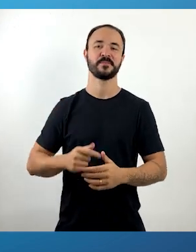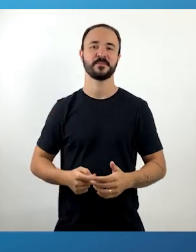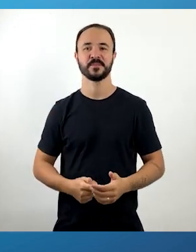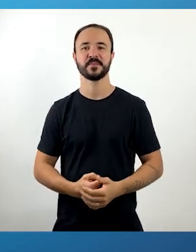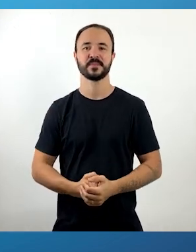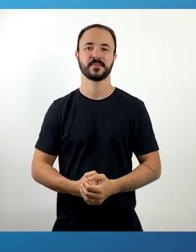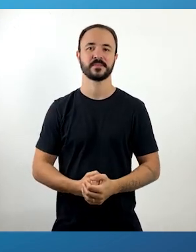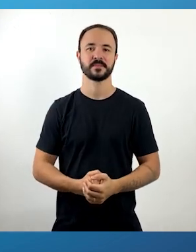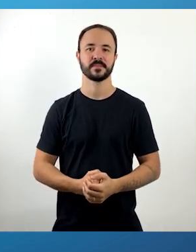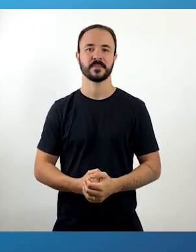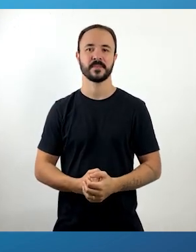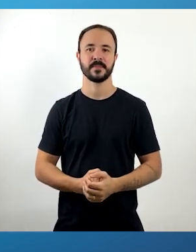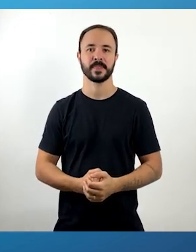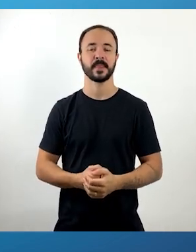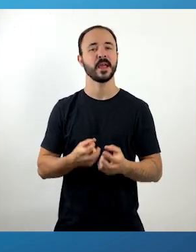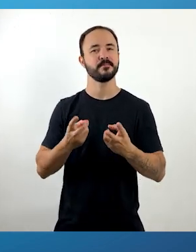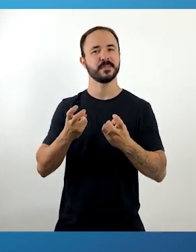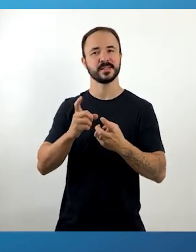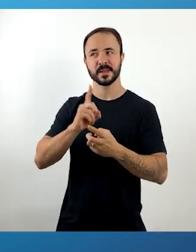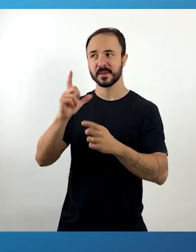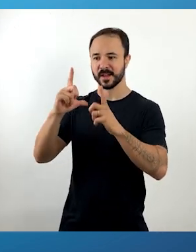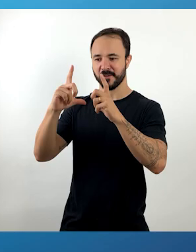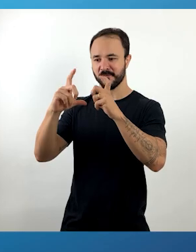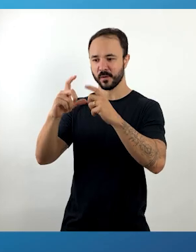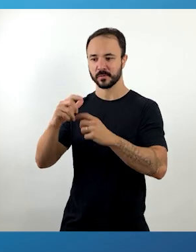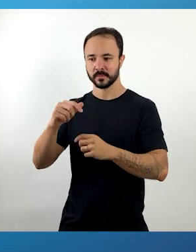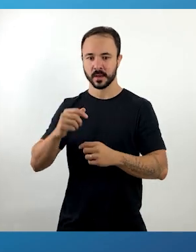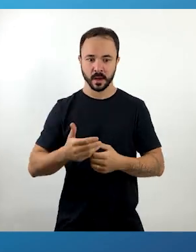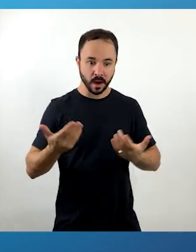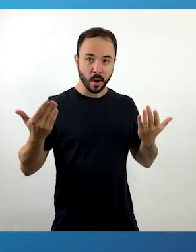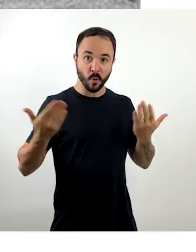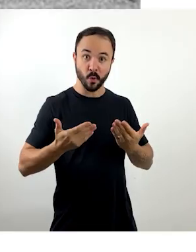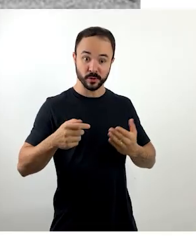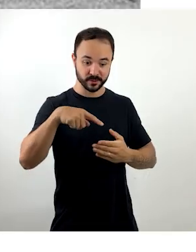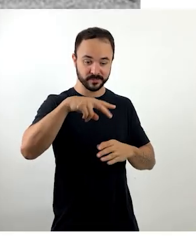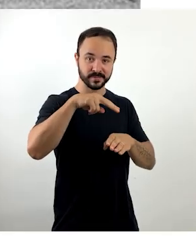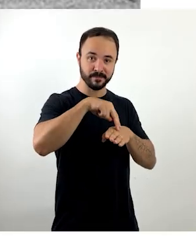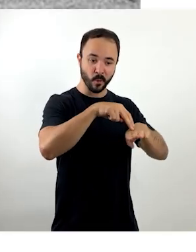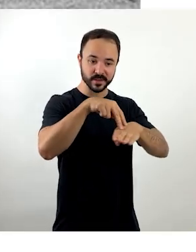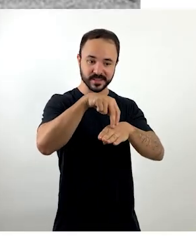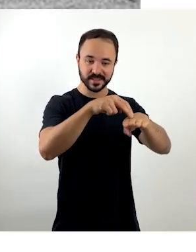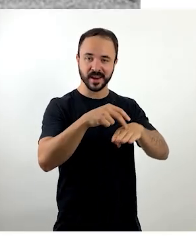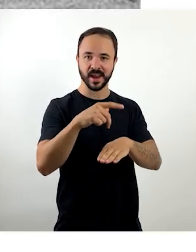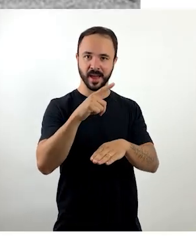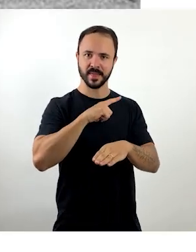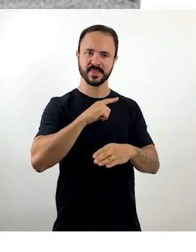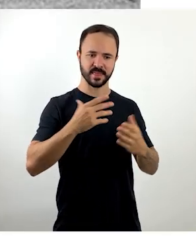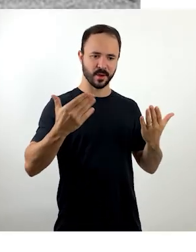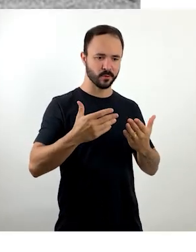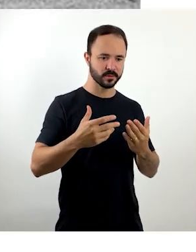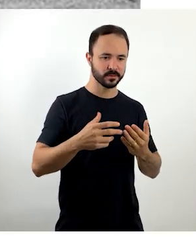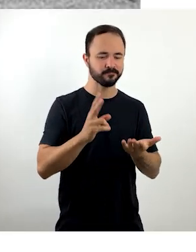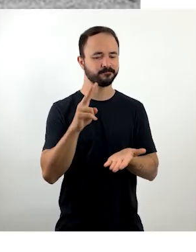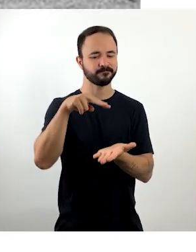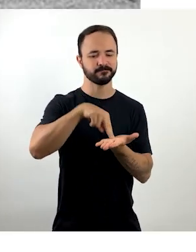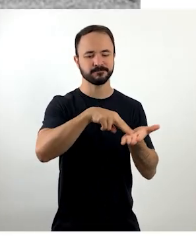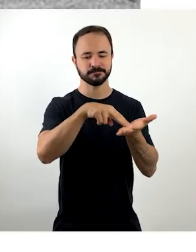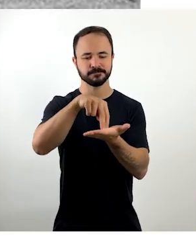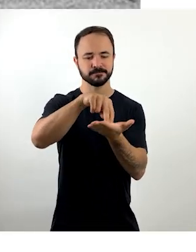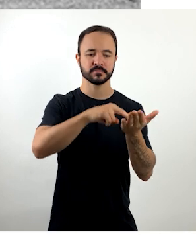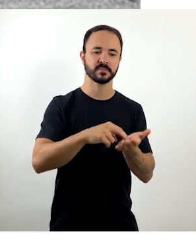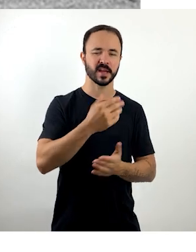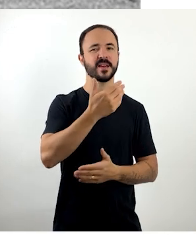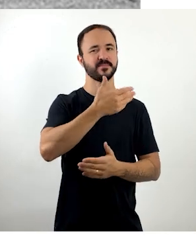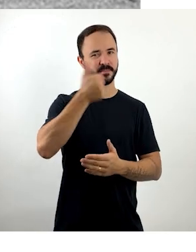prática da modalidade a gente observando as imagens dos skates atuais a gente observa que nós temos né uma certa aderência